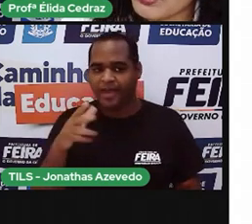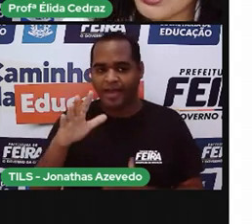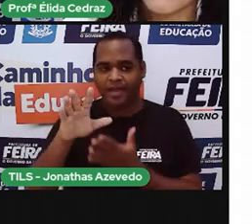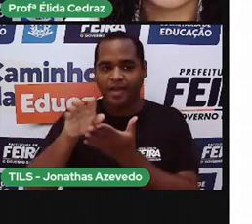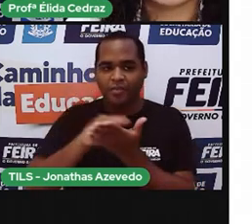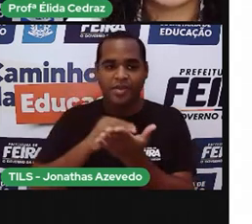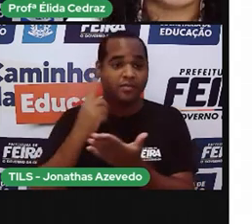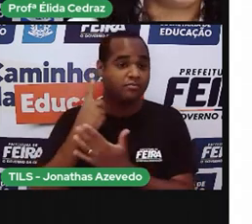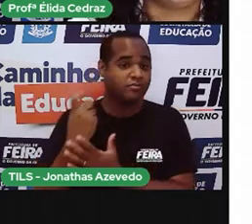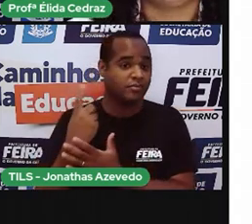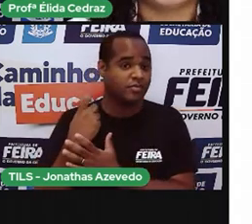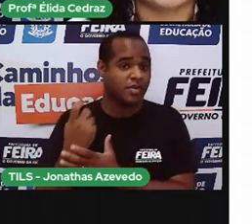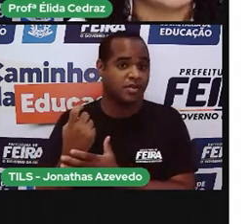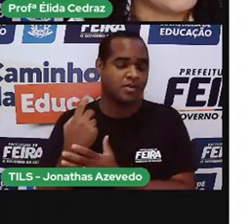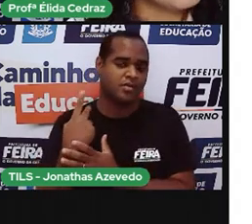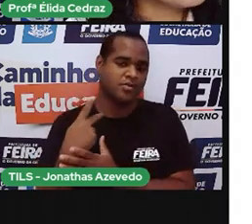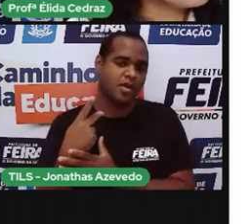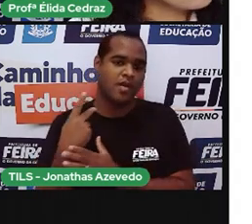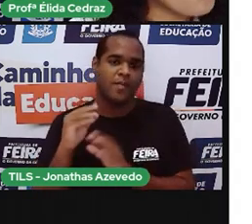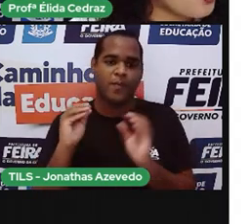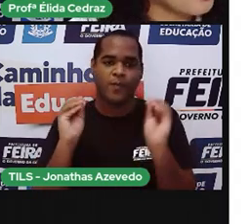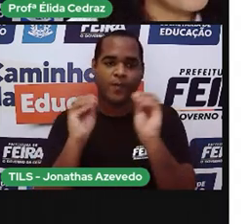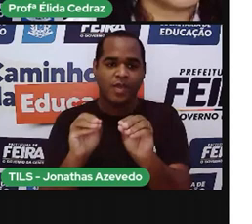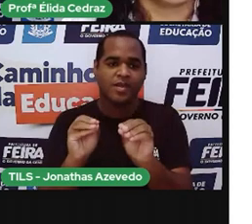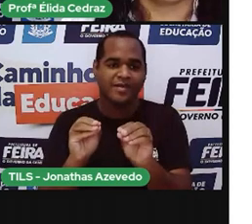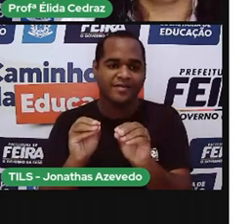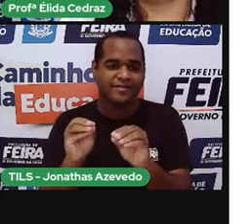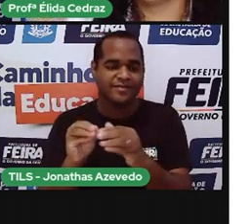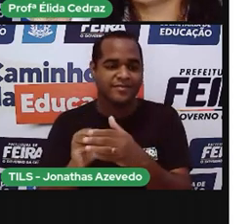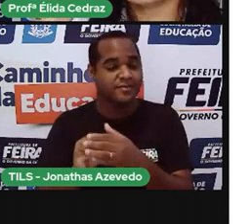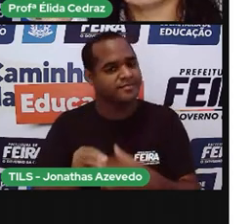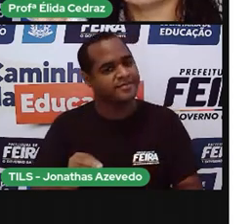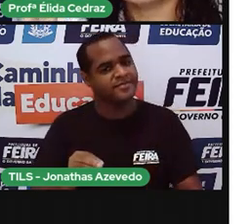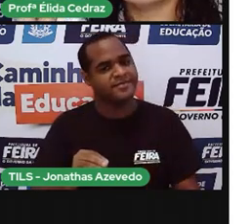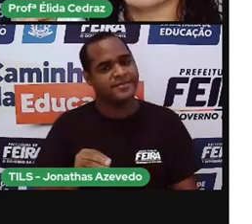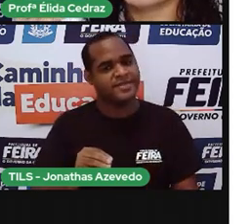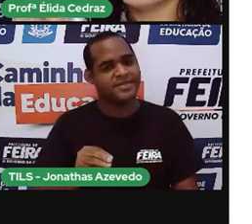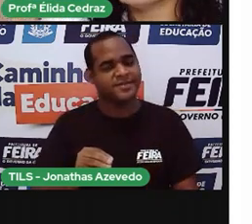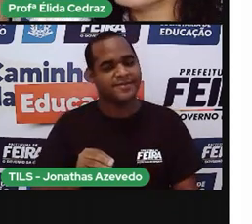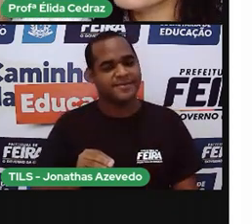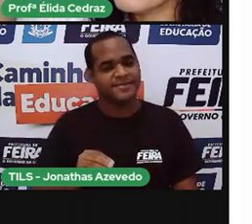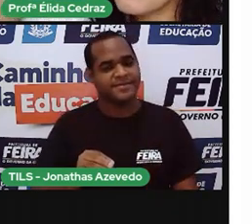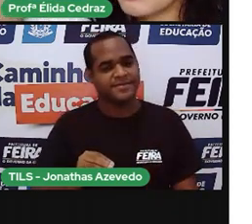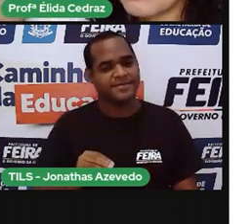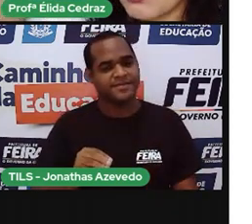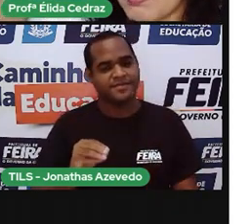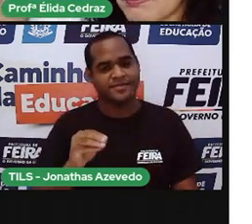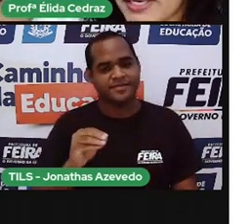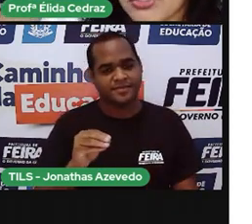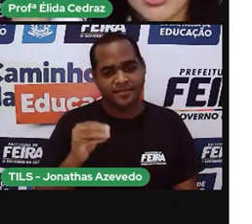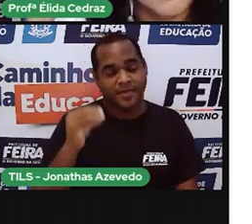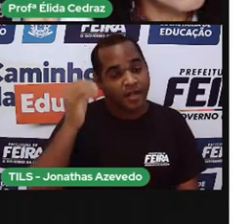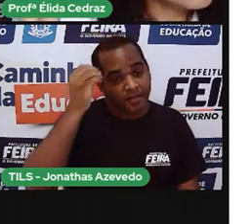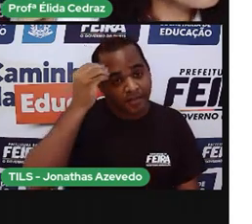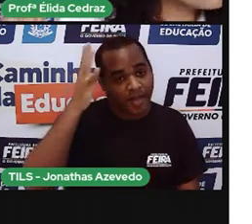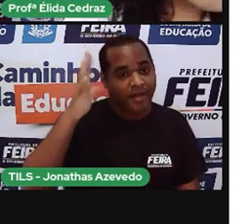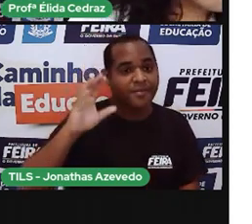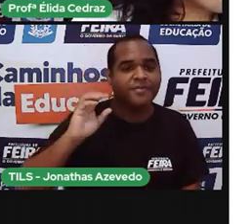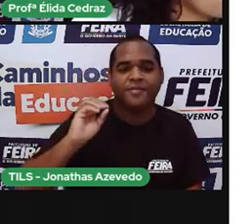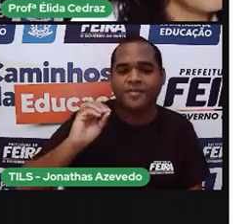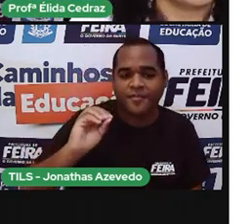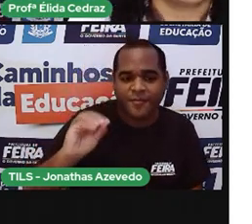som. O som do beijo, ó. Quando você ouve esse barulhinho, você lembra de um beijo, ó.